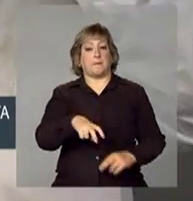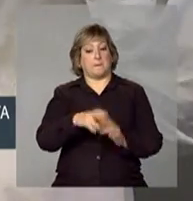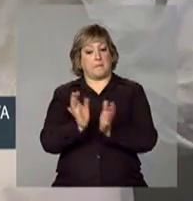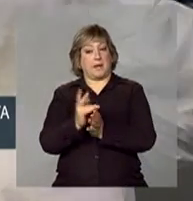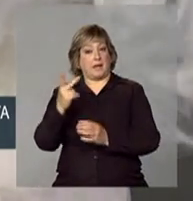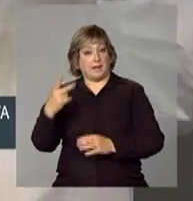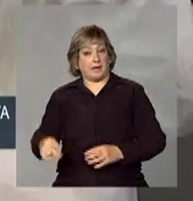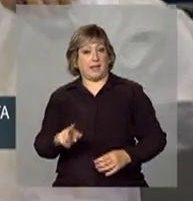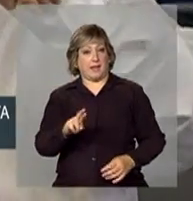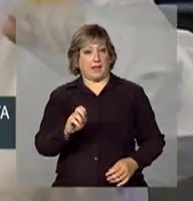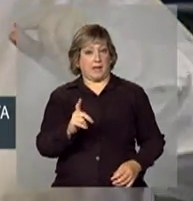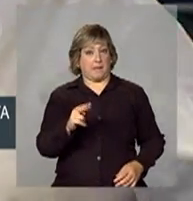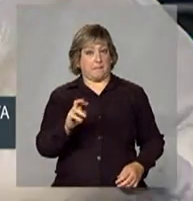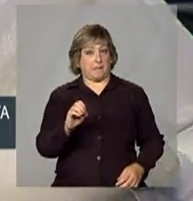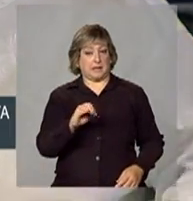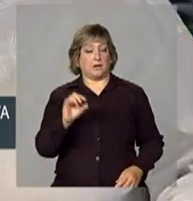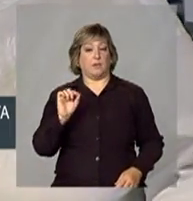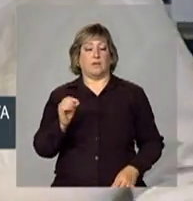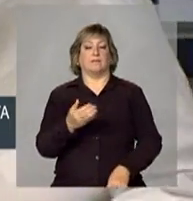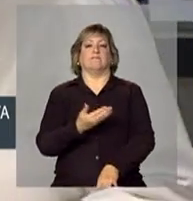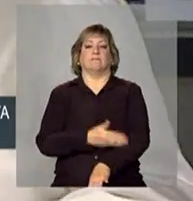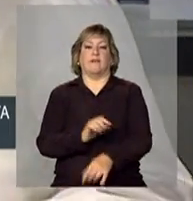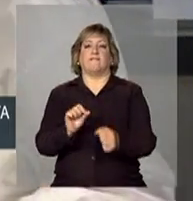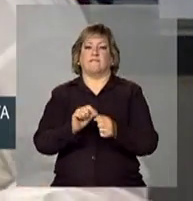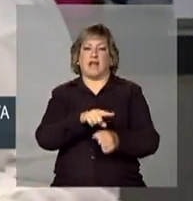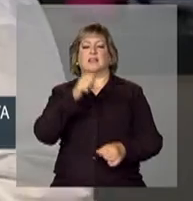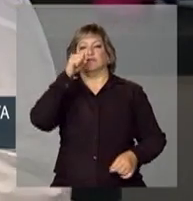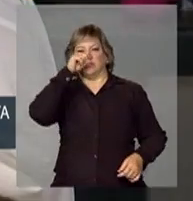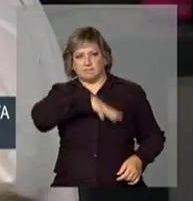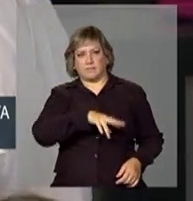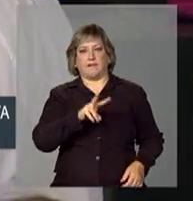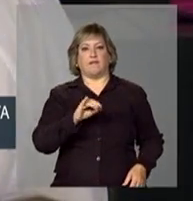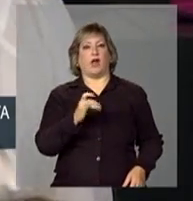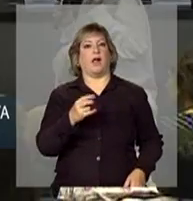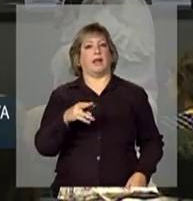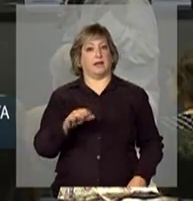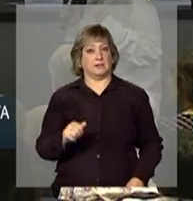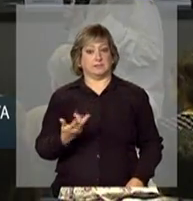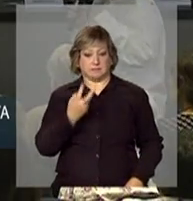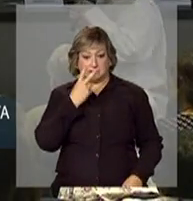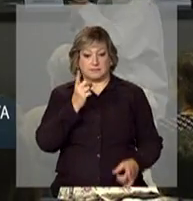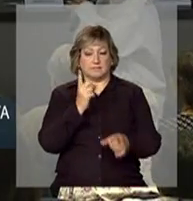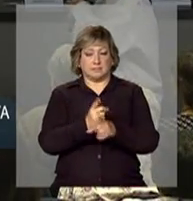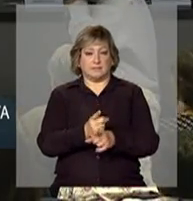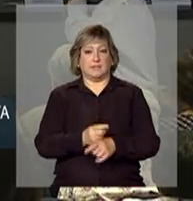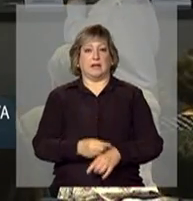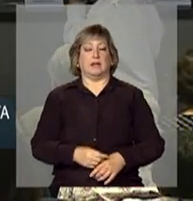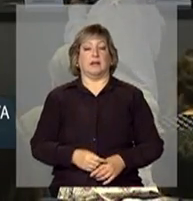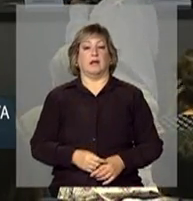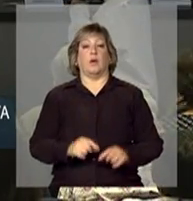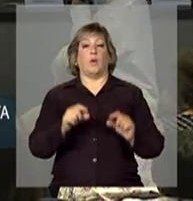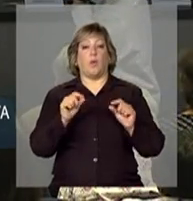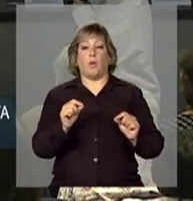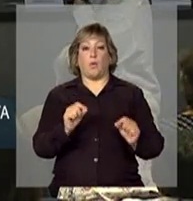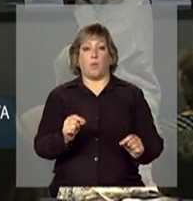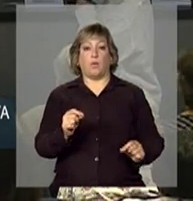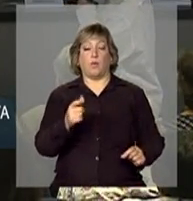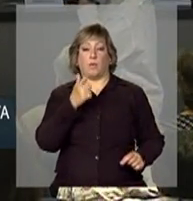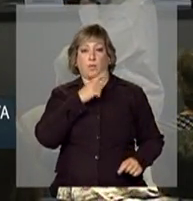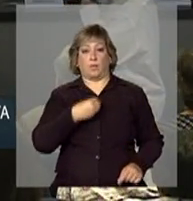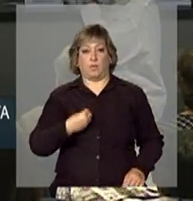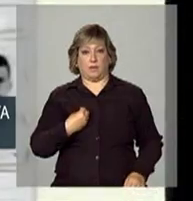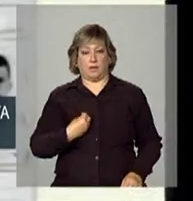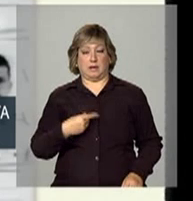dos órgãos de repressão, da prática de violência. Tá? O que acontece é que, pode botar o primeiro